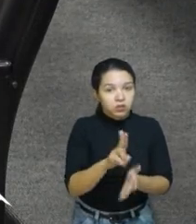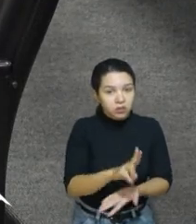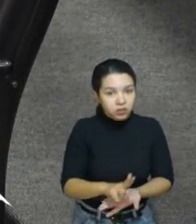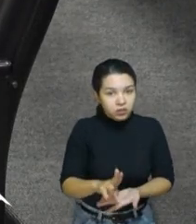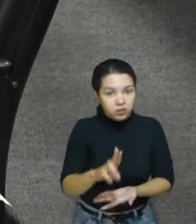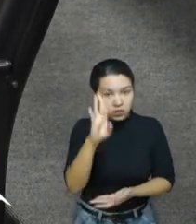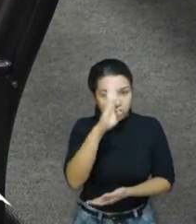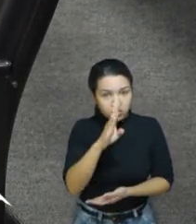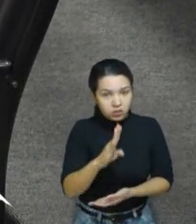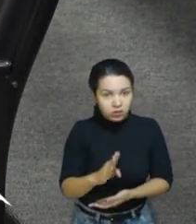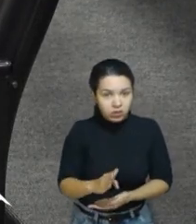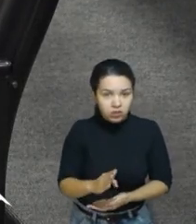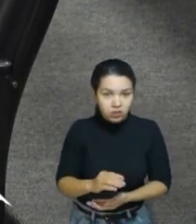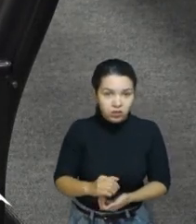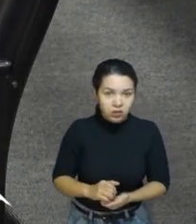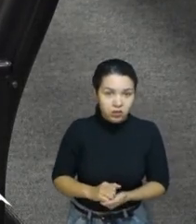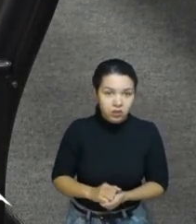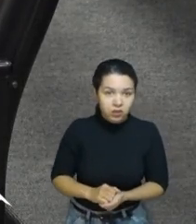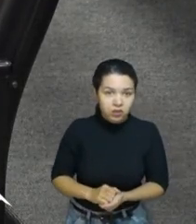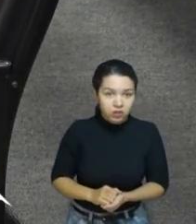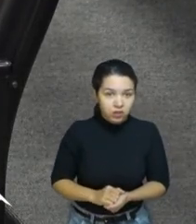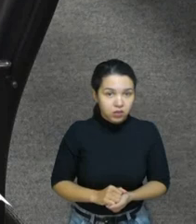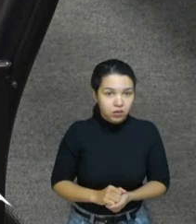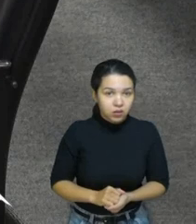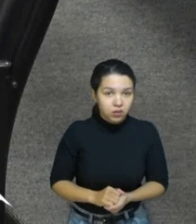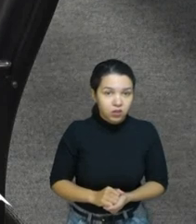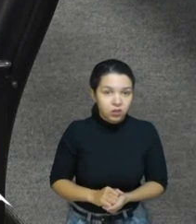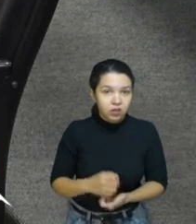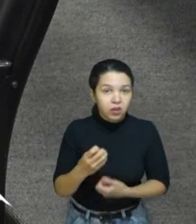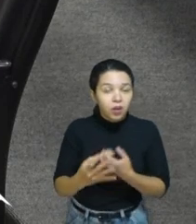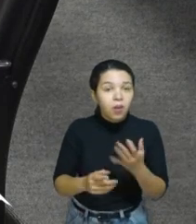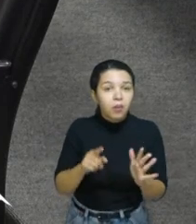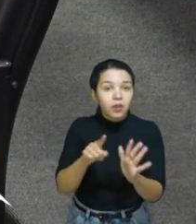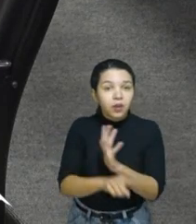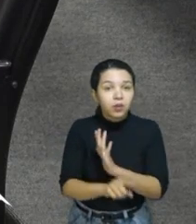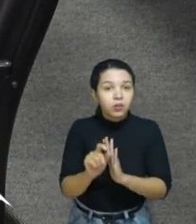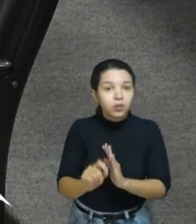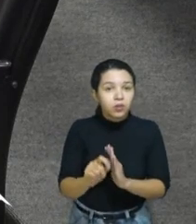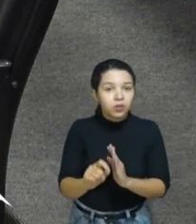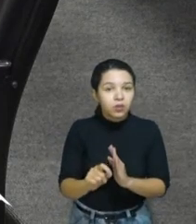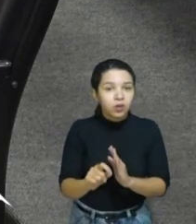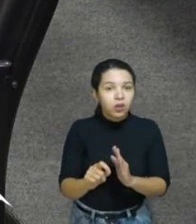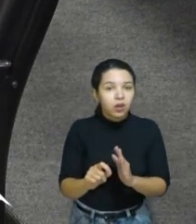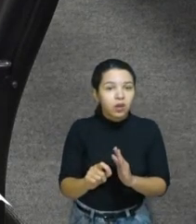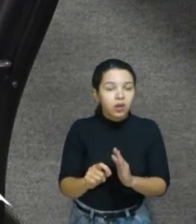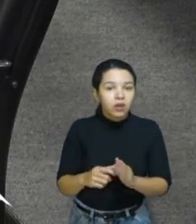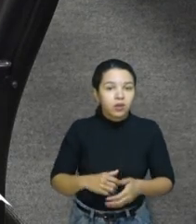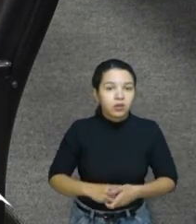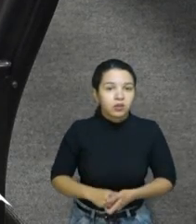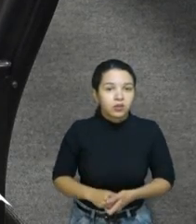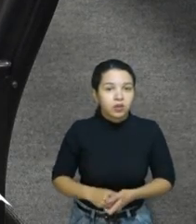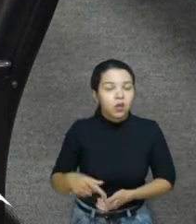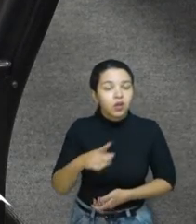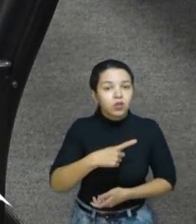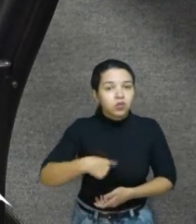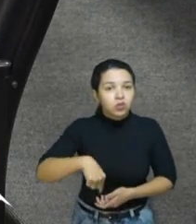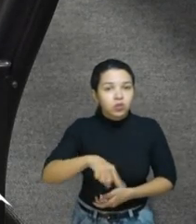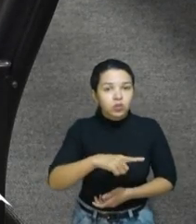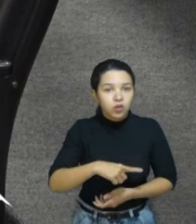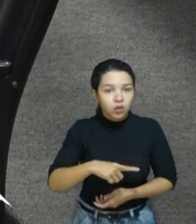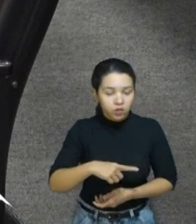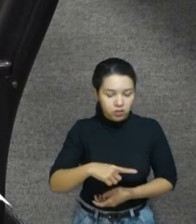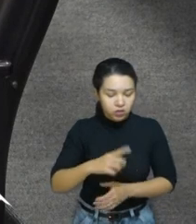Então, uma pergunta, então, Regina, depois desse meu desabafo, é até que ponto a gente,